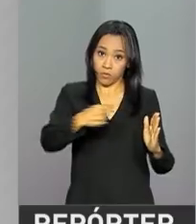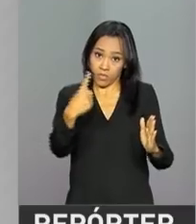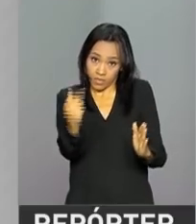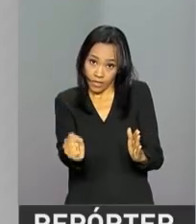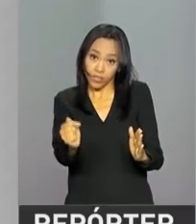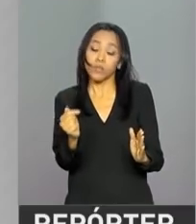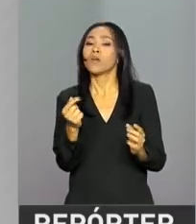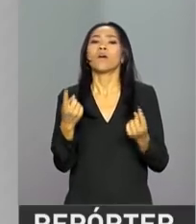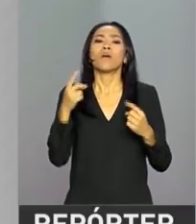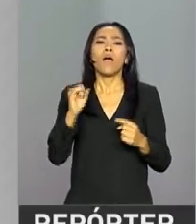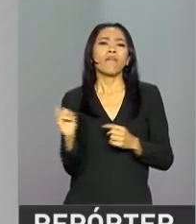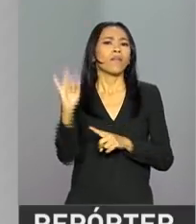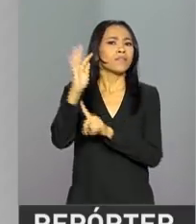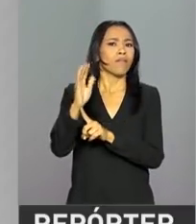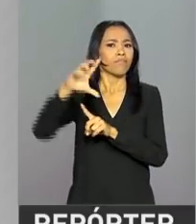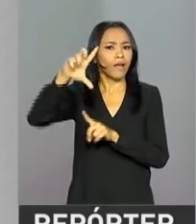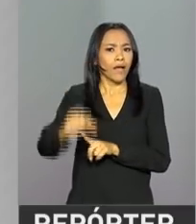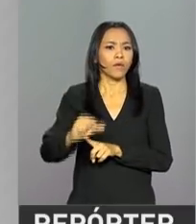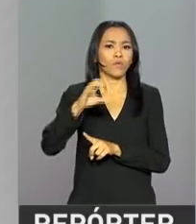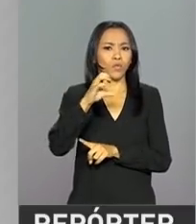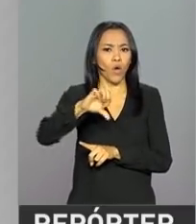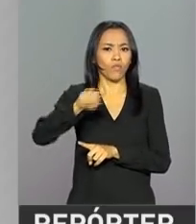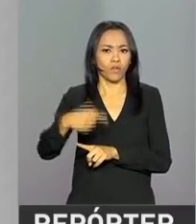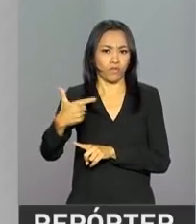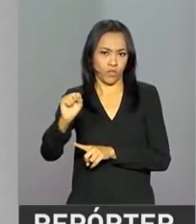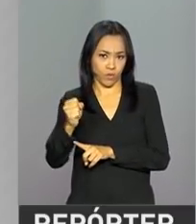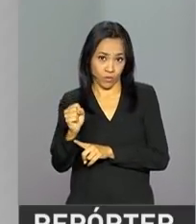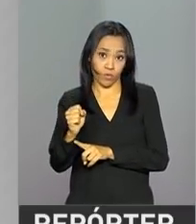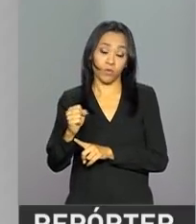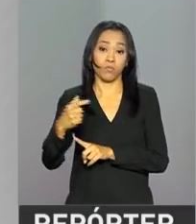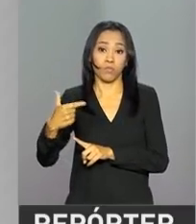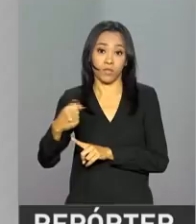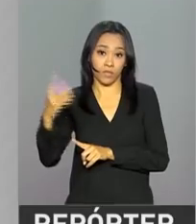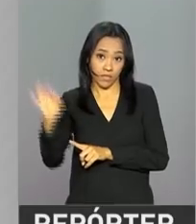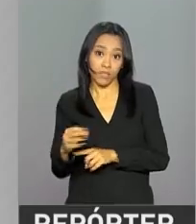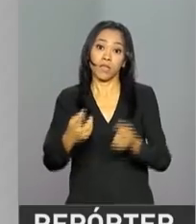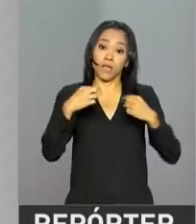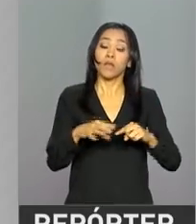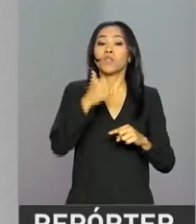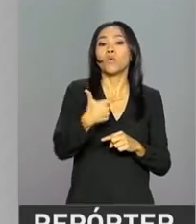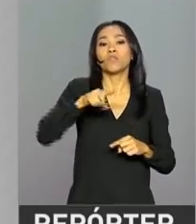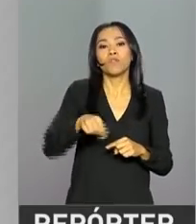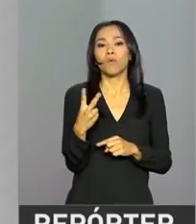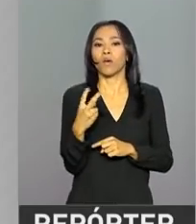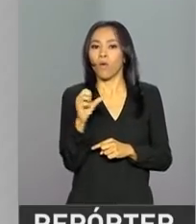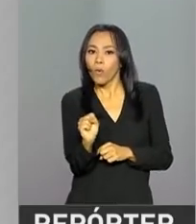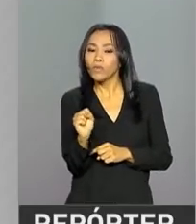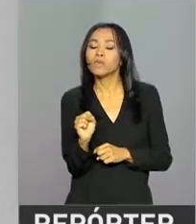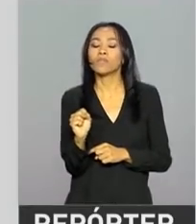é a inflação que caiu de 9,28 em 2016 para 2,8 por cento em